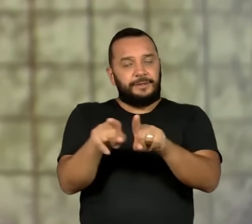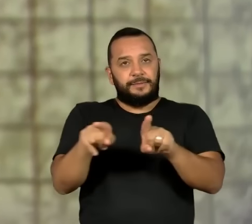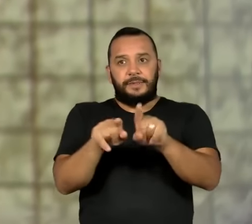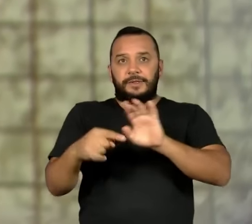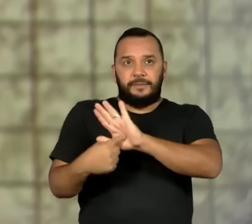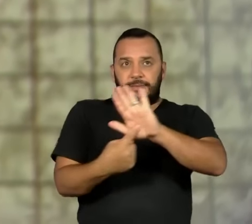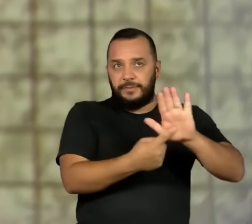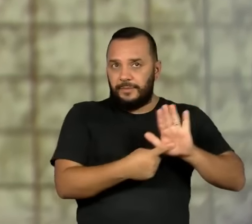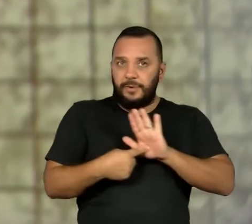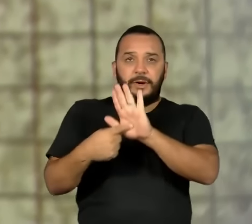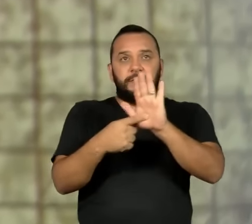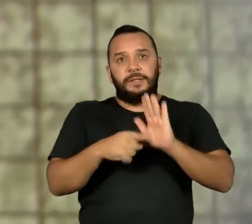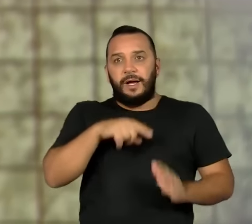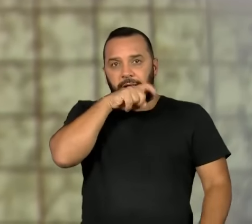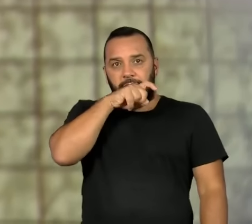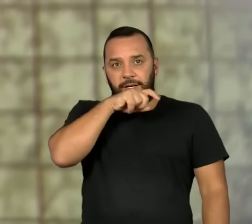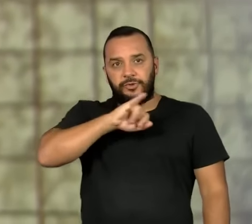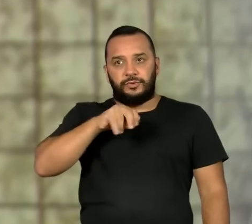Arara Juba.